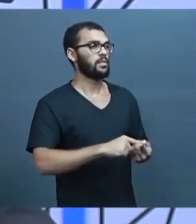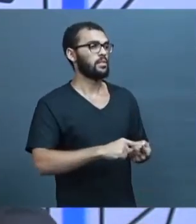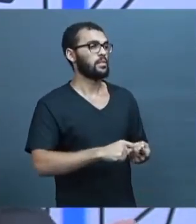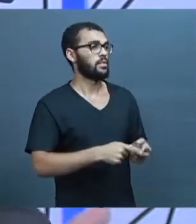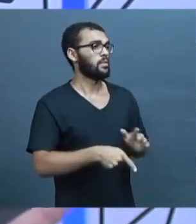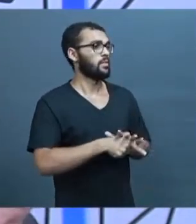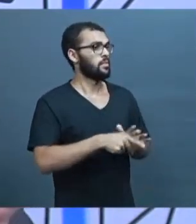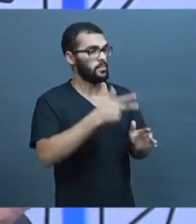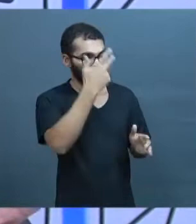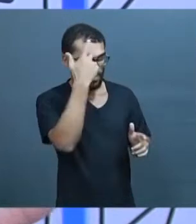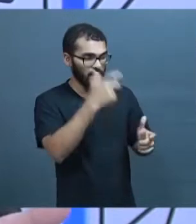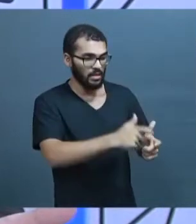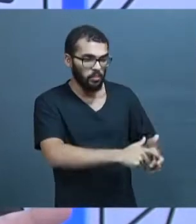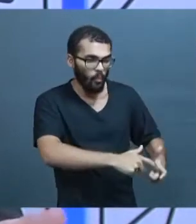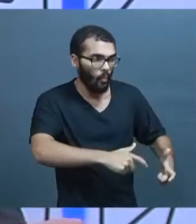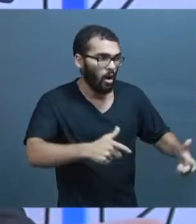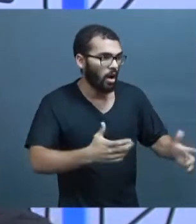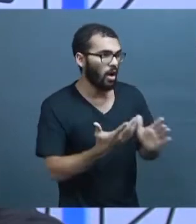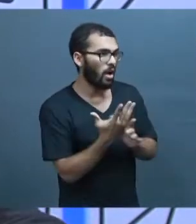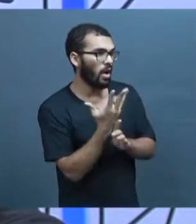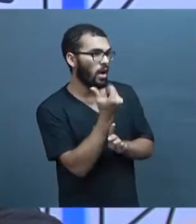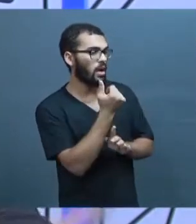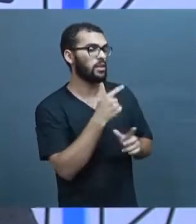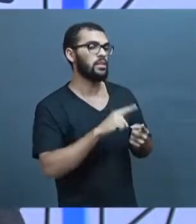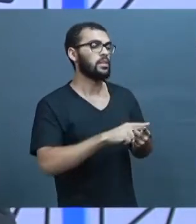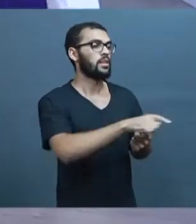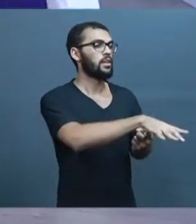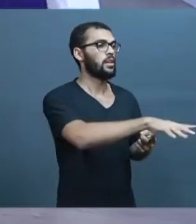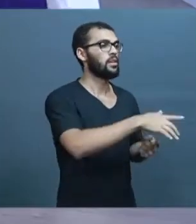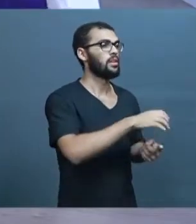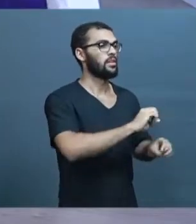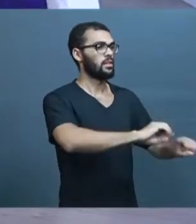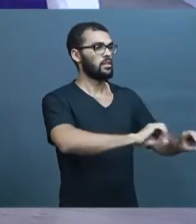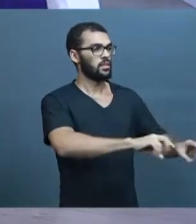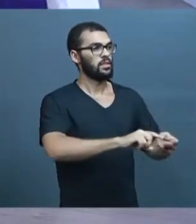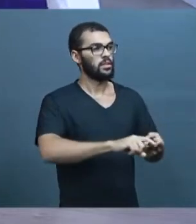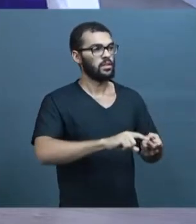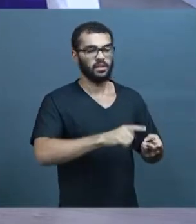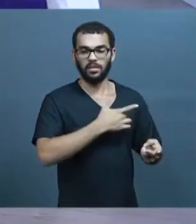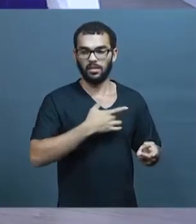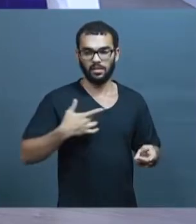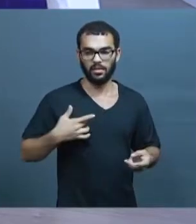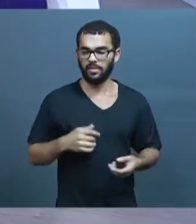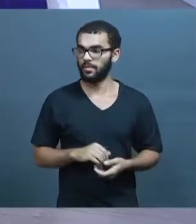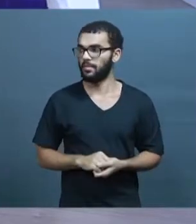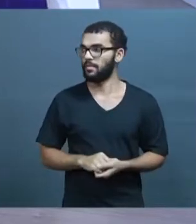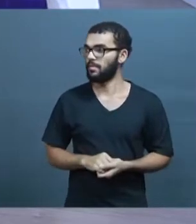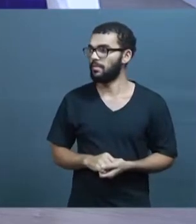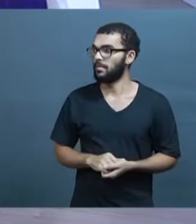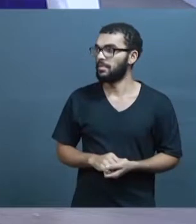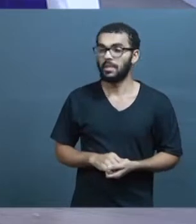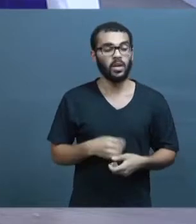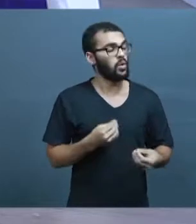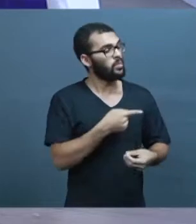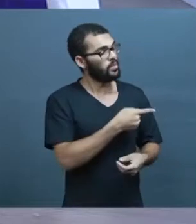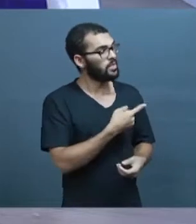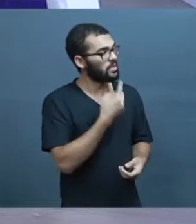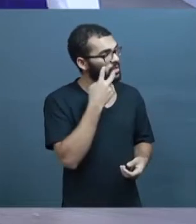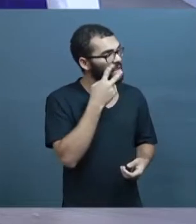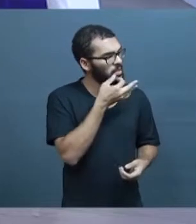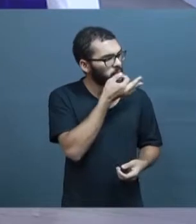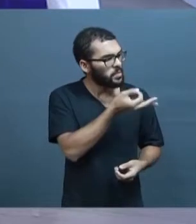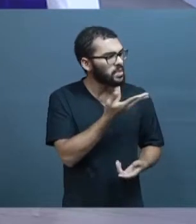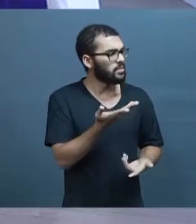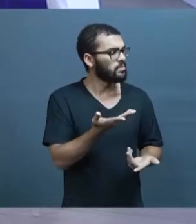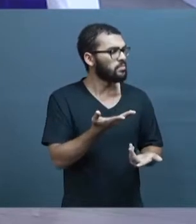que representam mais orçamento, principalmente educação e saúde. Como que você vê essa questão, professor Alexandre, que o Benito acabou de explicar? Quando